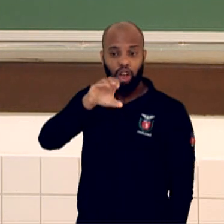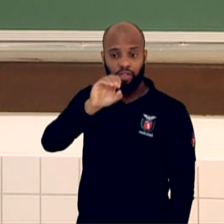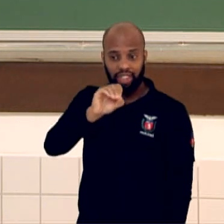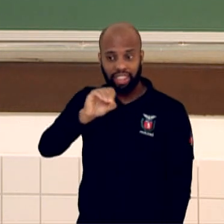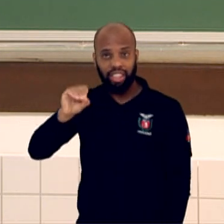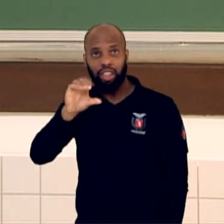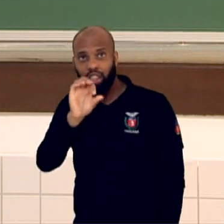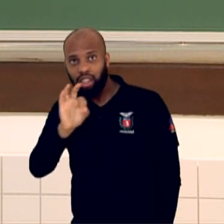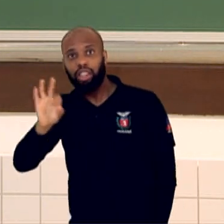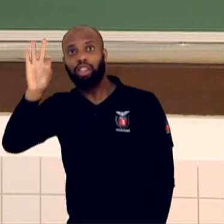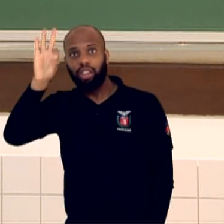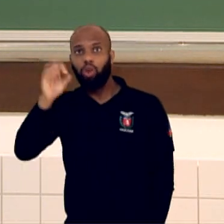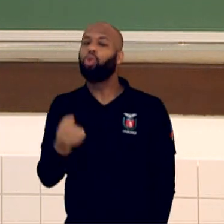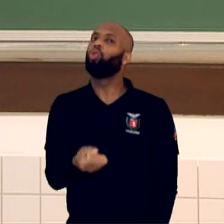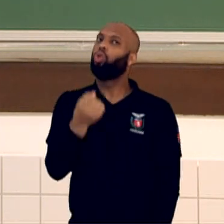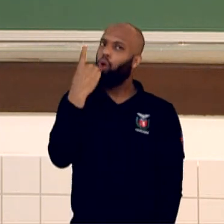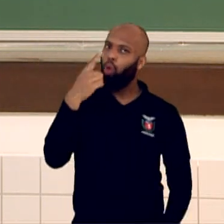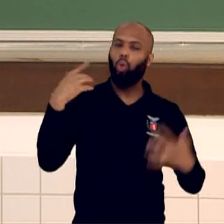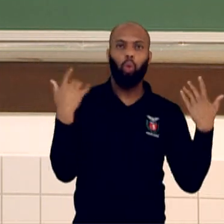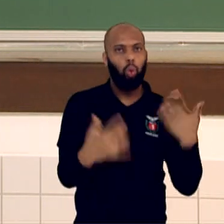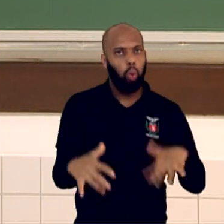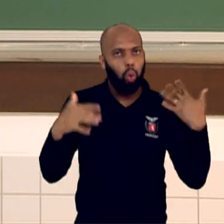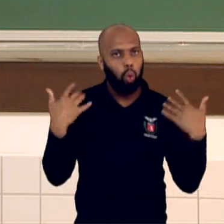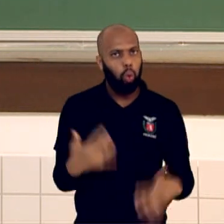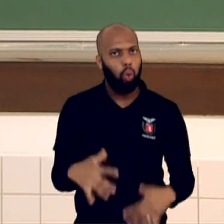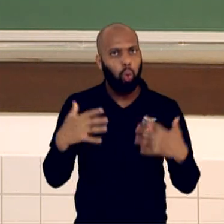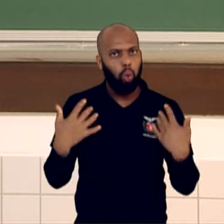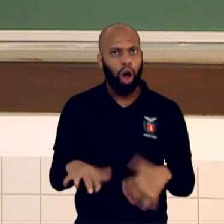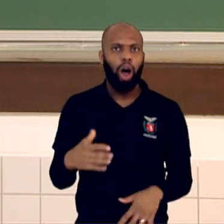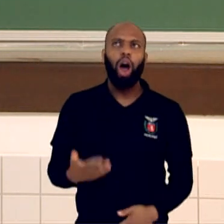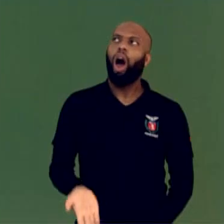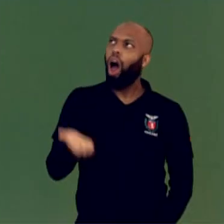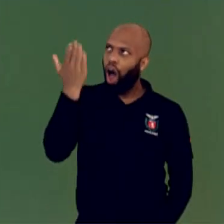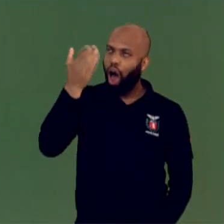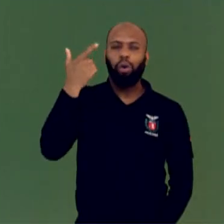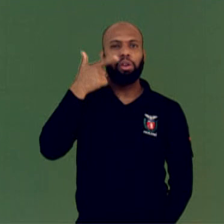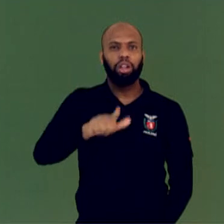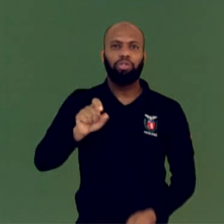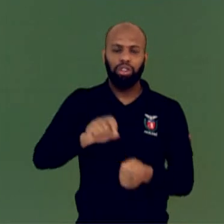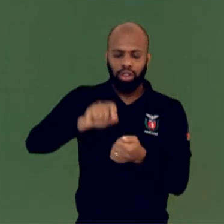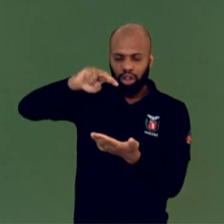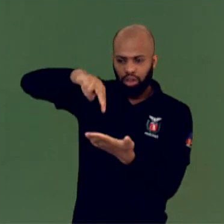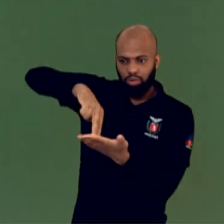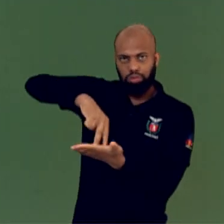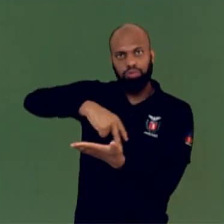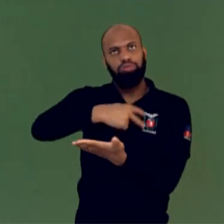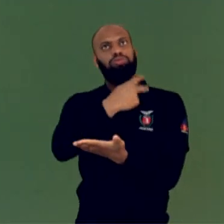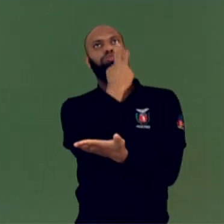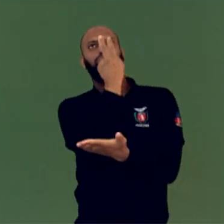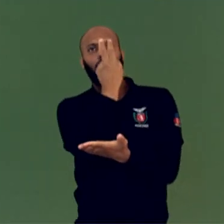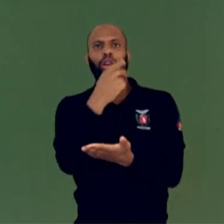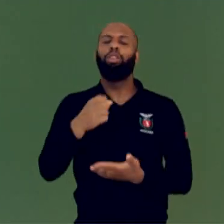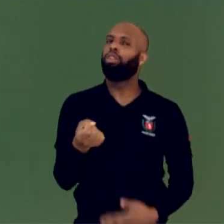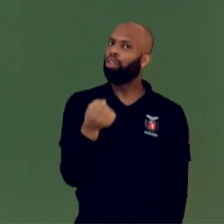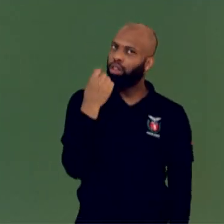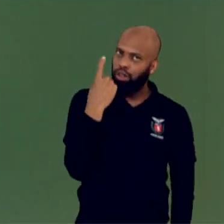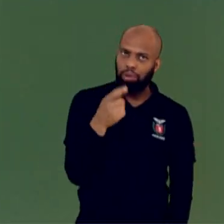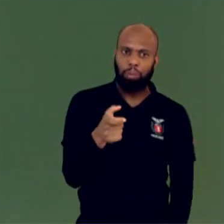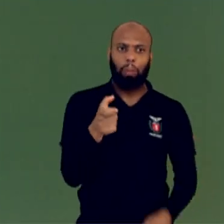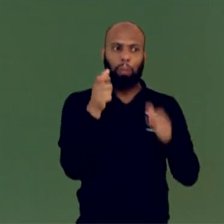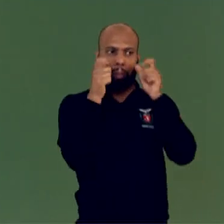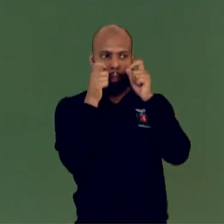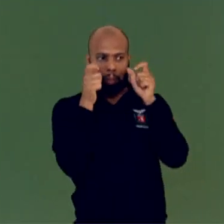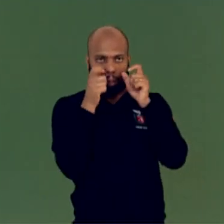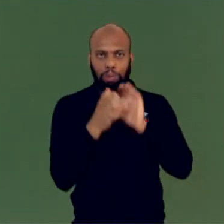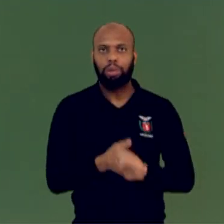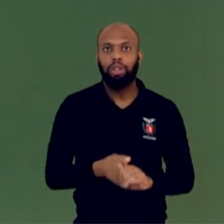um giro muito grande, um giro muito alto e fazendo isso no ar. Então, de fato, é uma manobra que chama muita atenção. Então, o que a